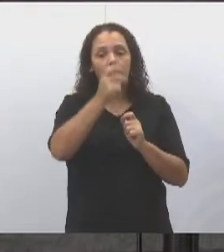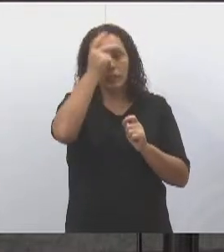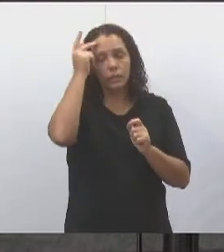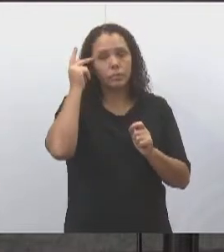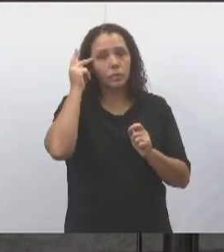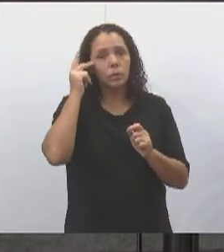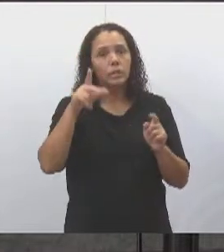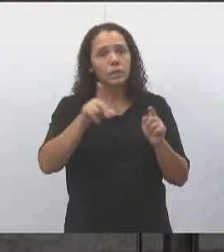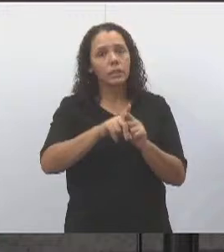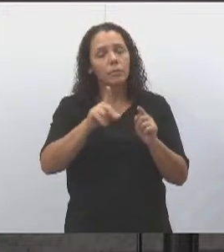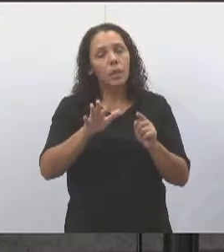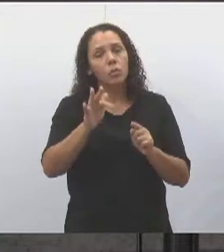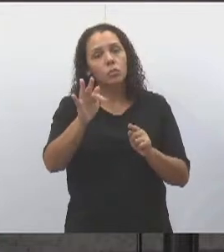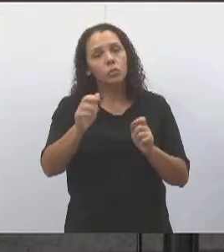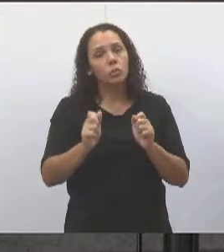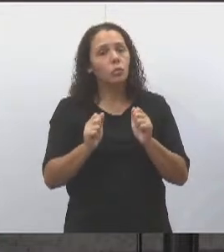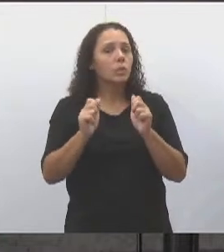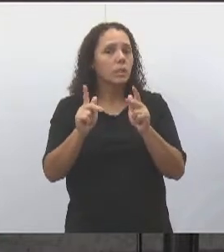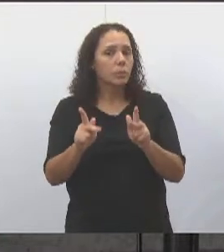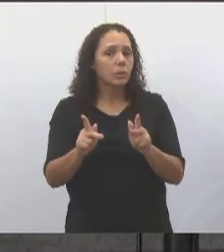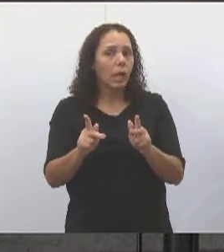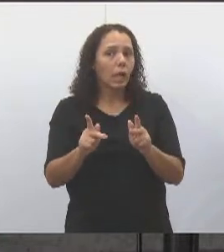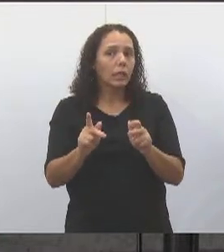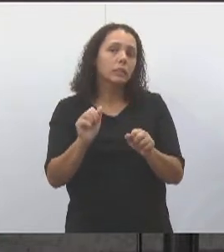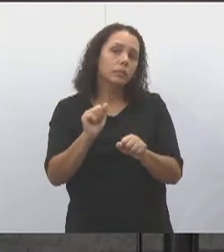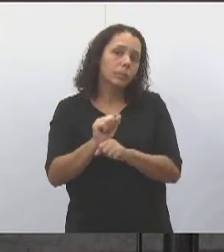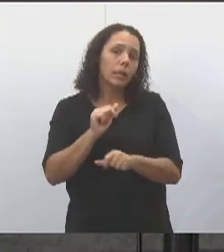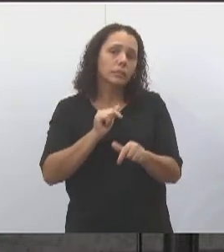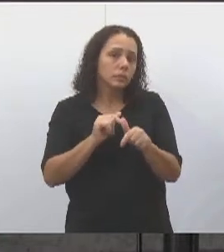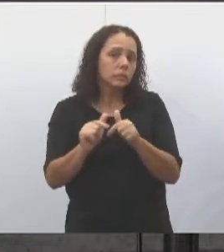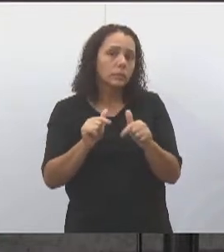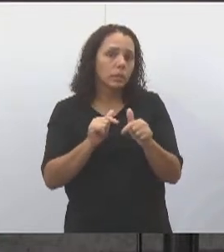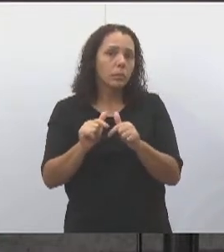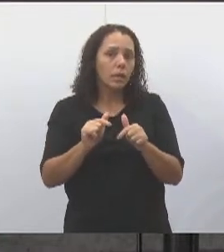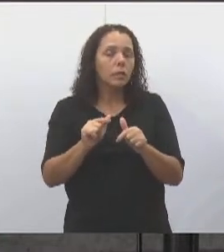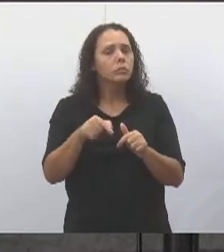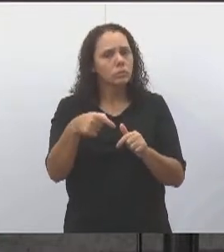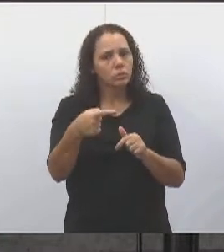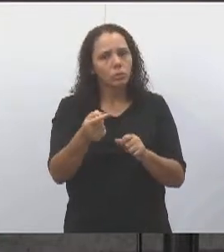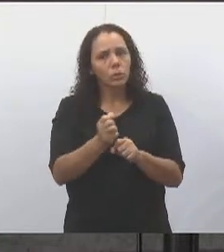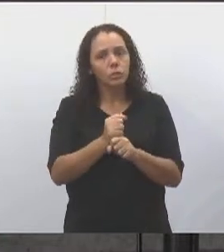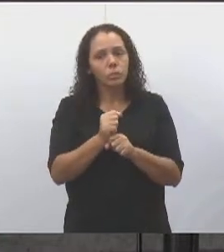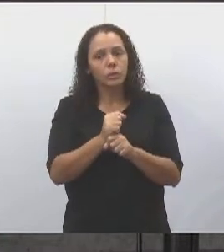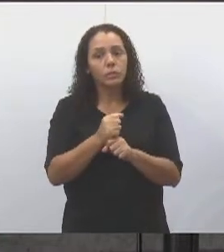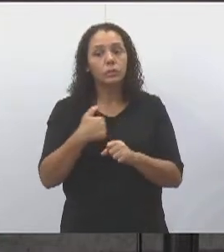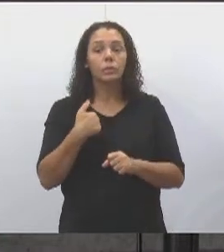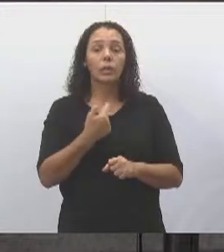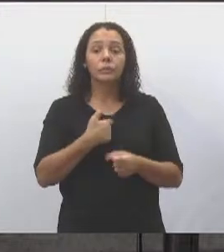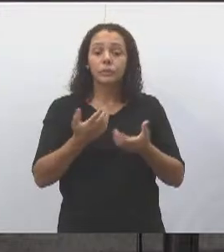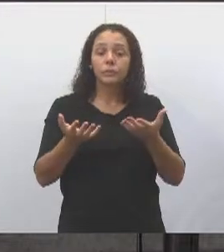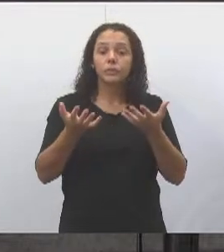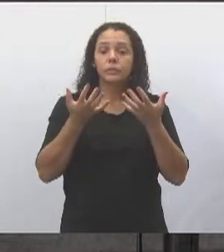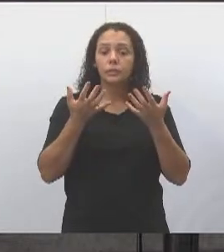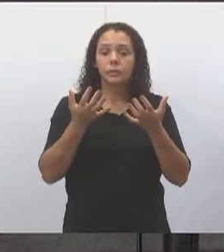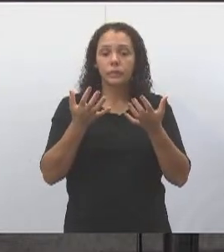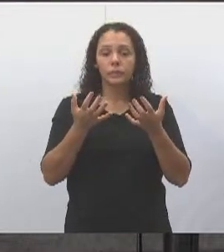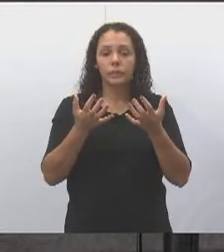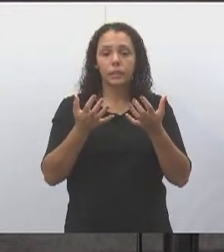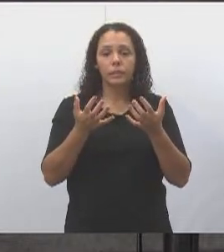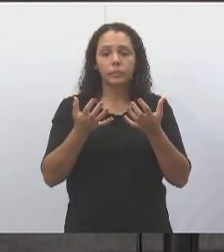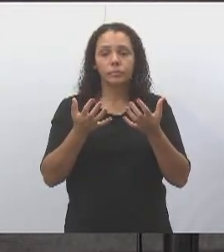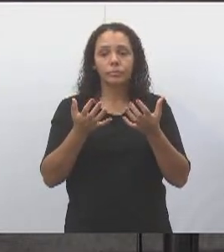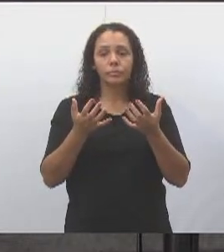se aposentar e se afastar no ano que vem. Tá? Então, a gente faz questão de que isso seja